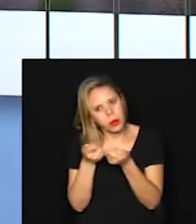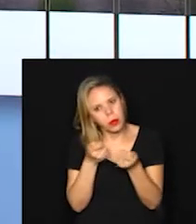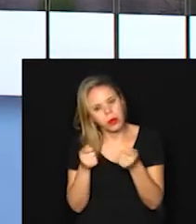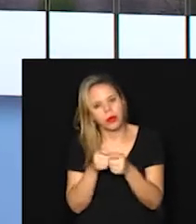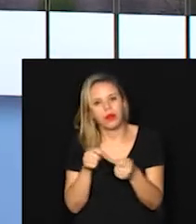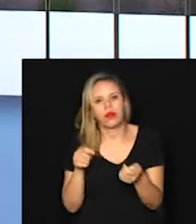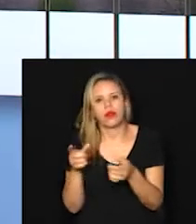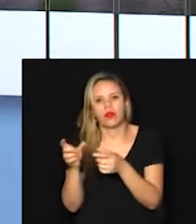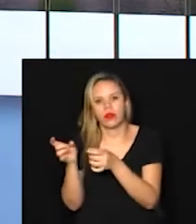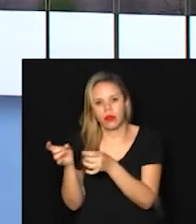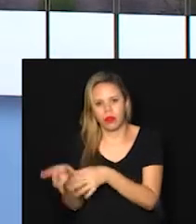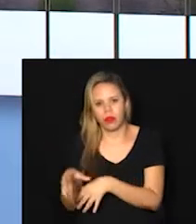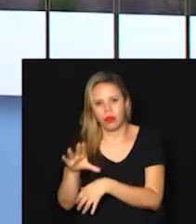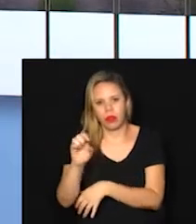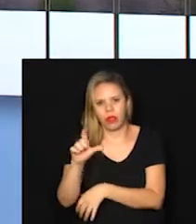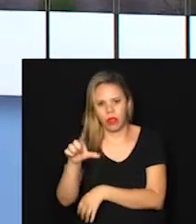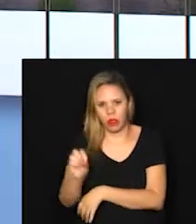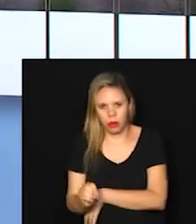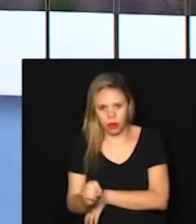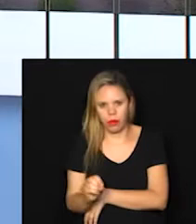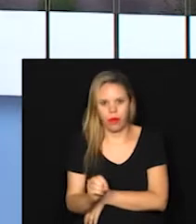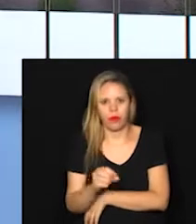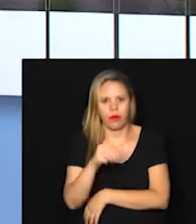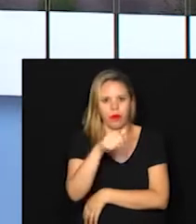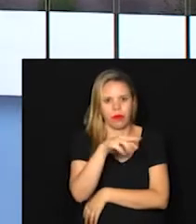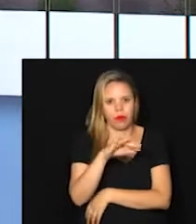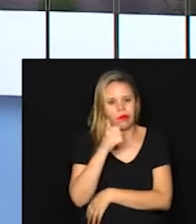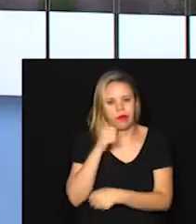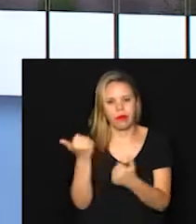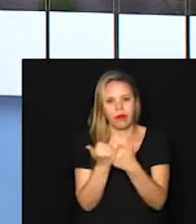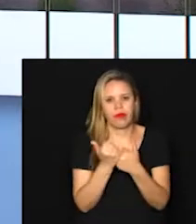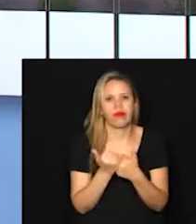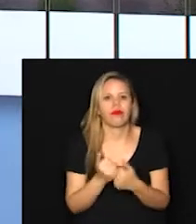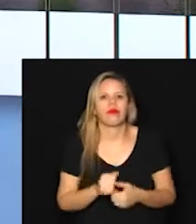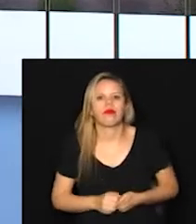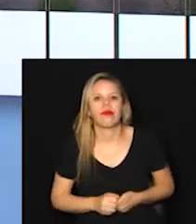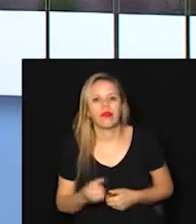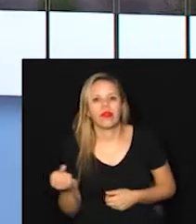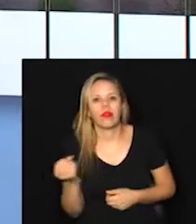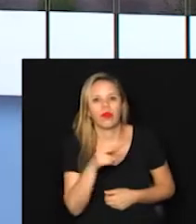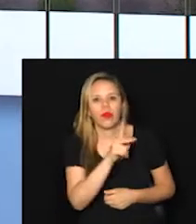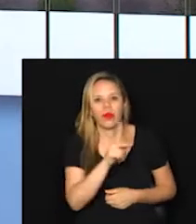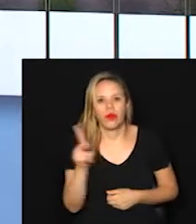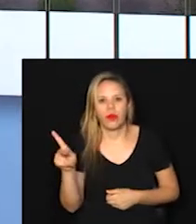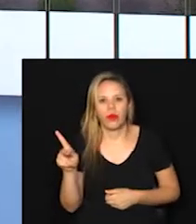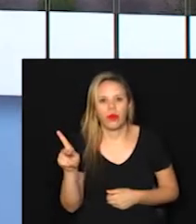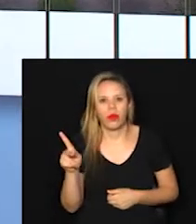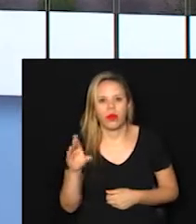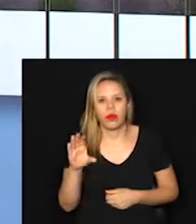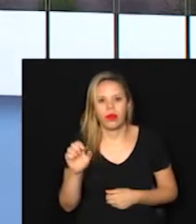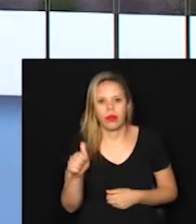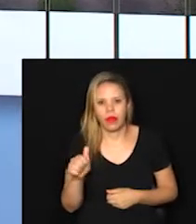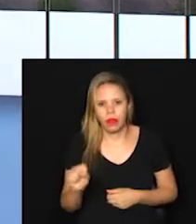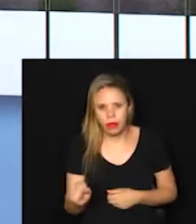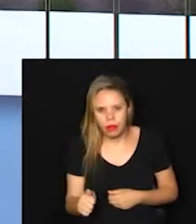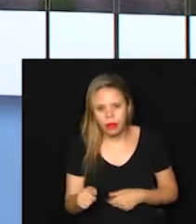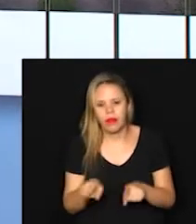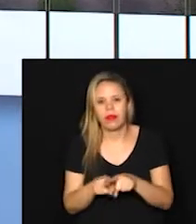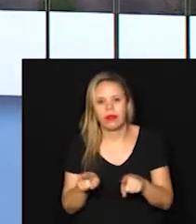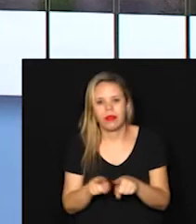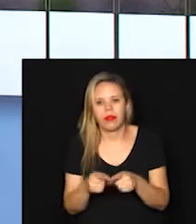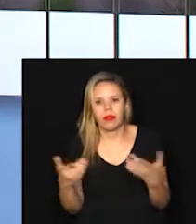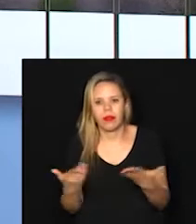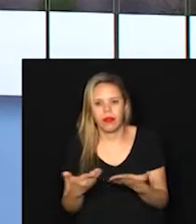sai Celso Sampaio e entra Maria Isilda Stock. E o novo presidente da SEASA também, agora